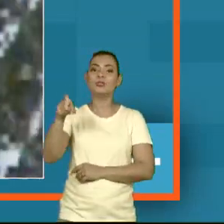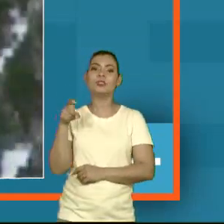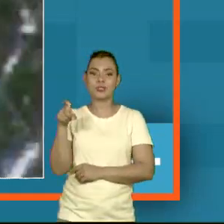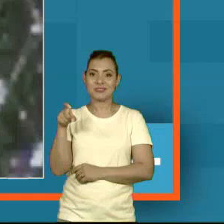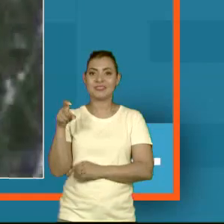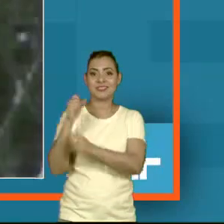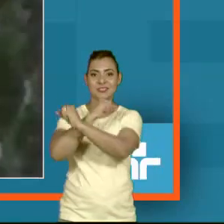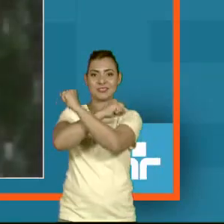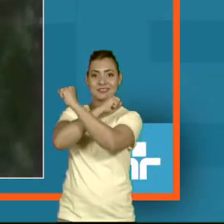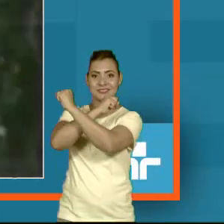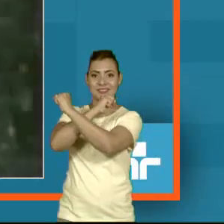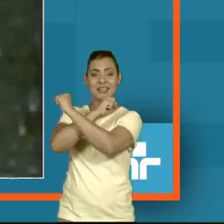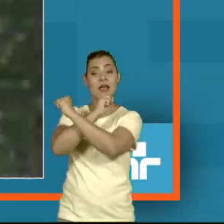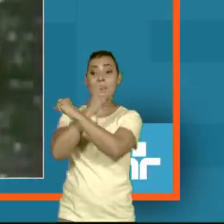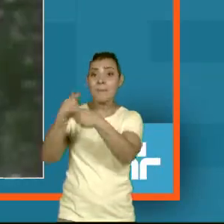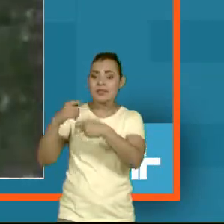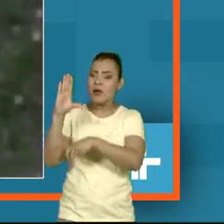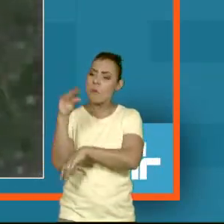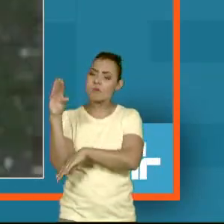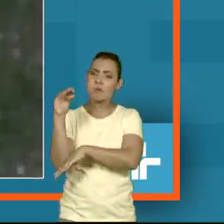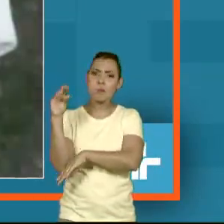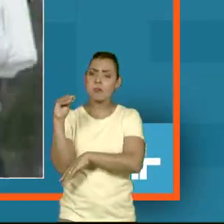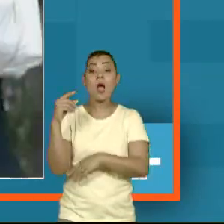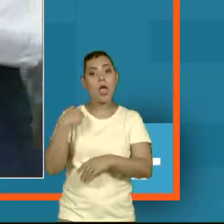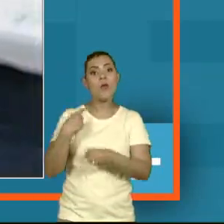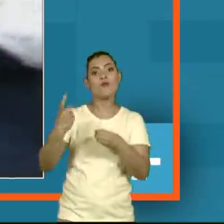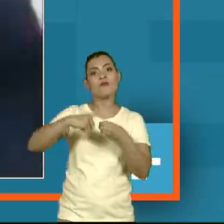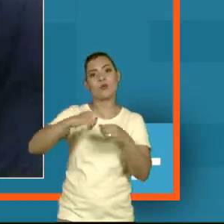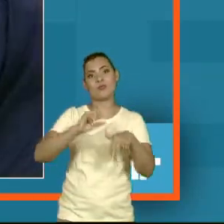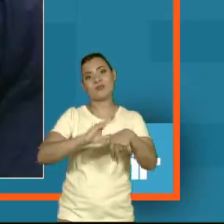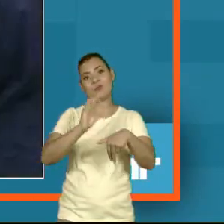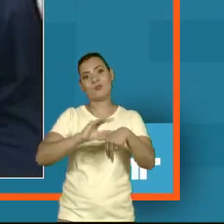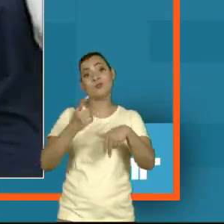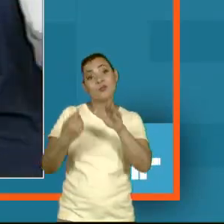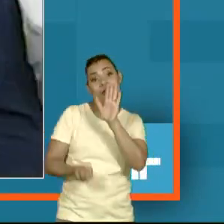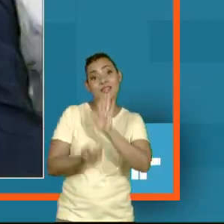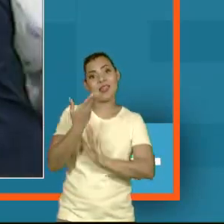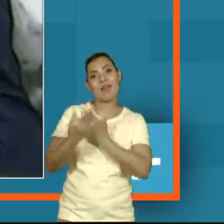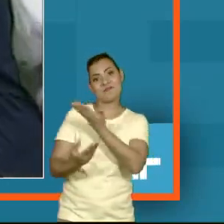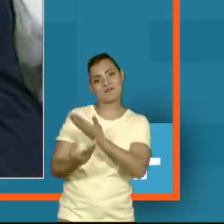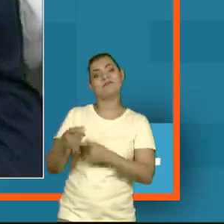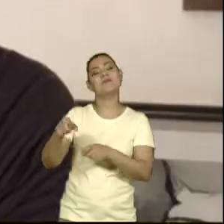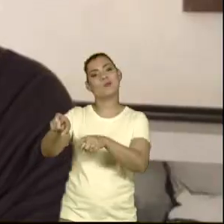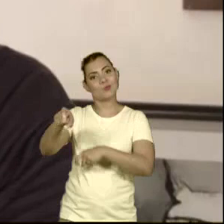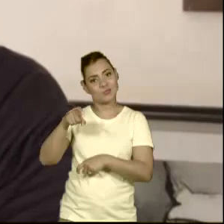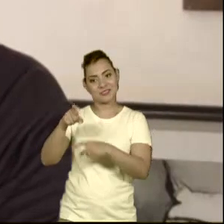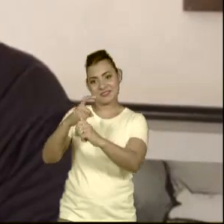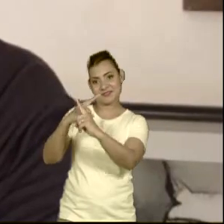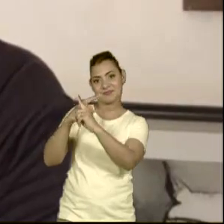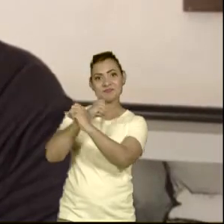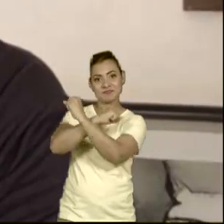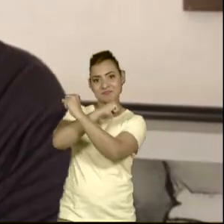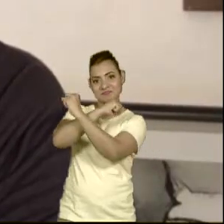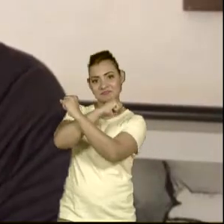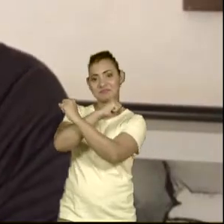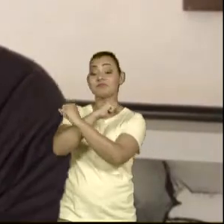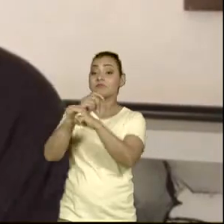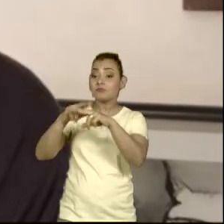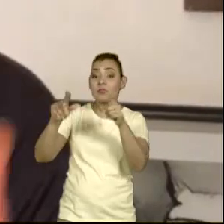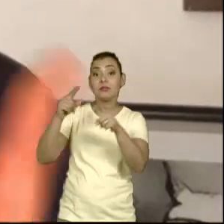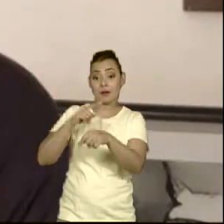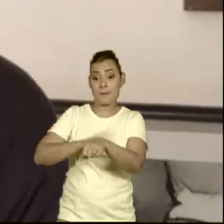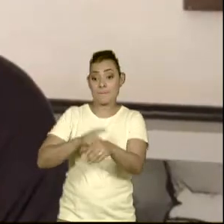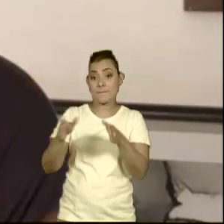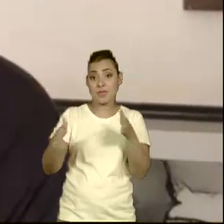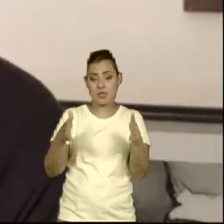e dar vida para esse boneco. Então, eu me retorno para a TV, eu voltei para a TV para fazer o X-Tudo, e nessa época